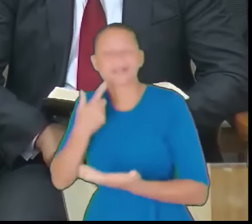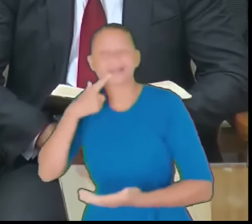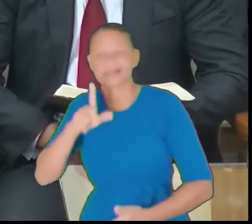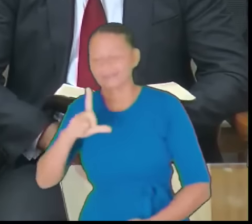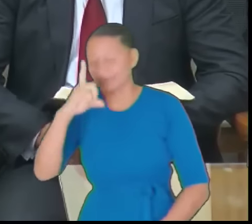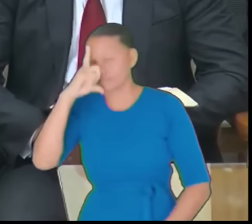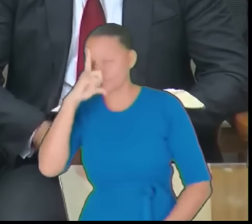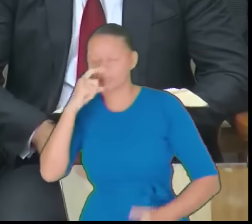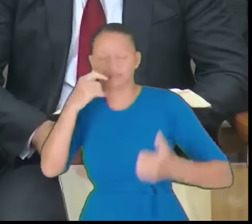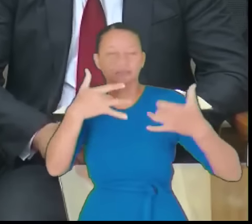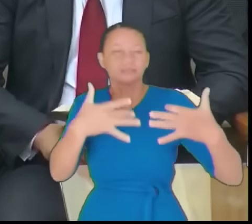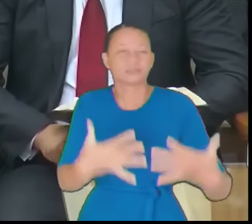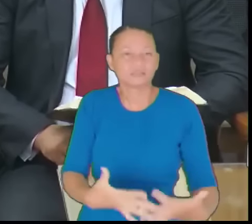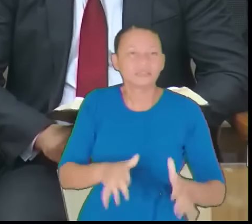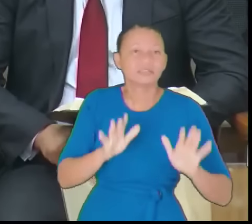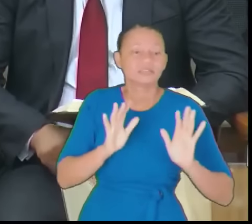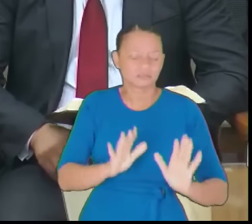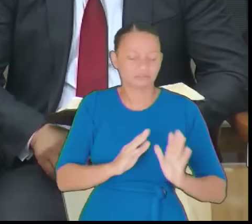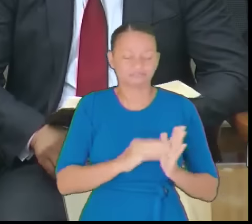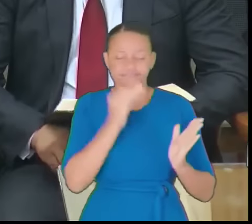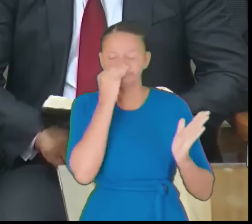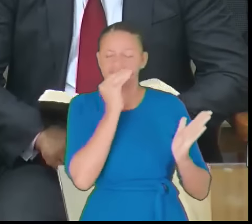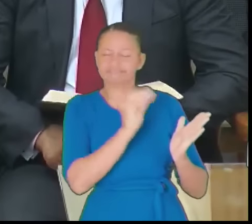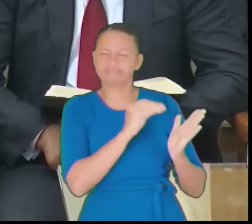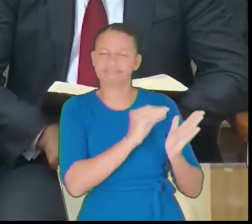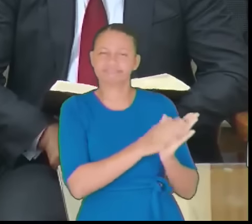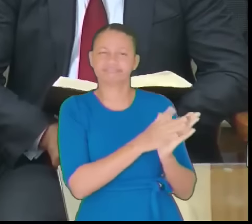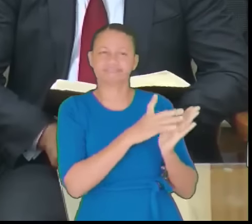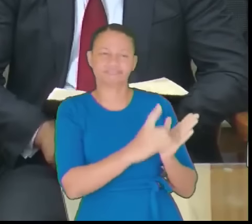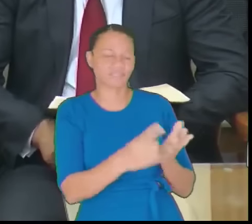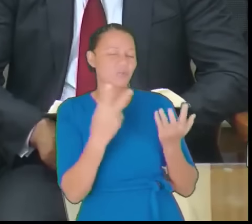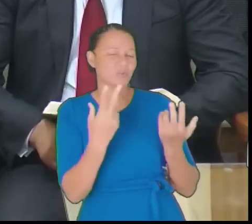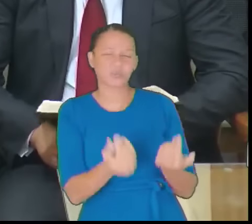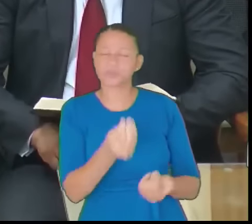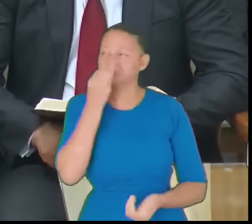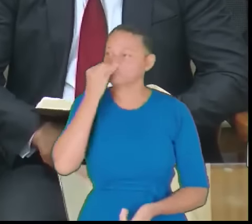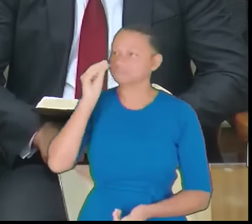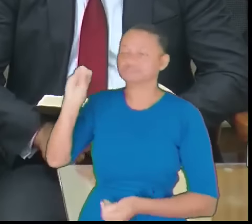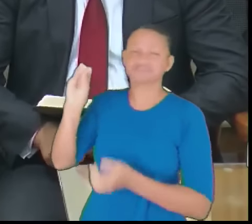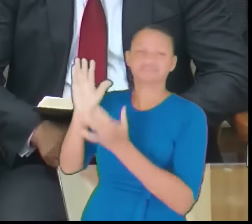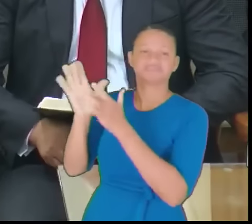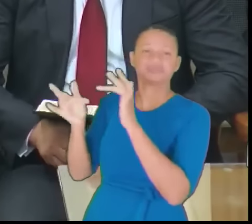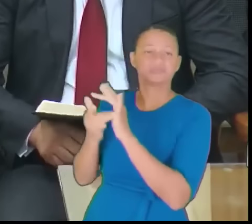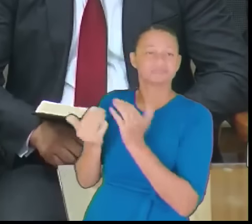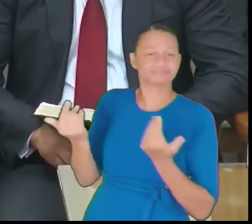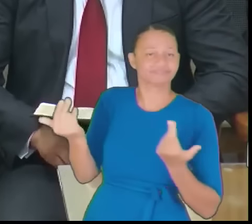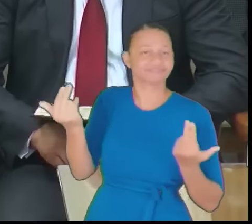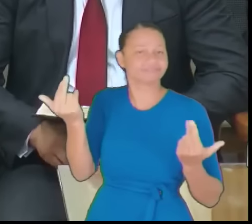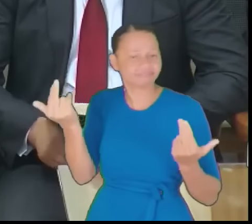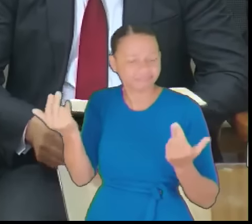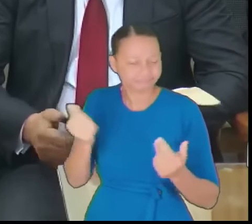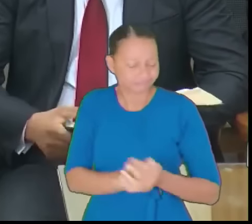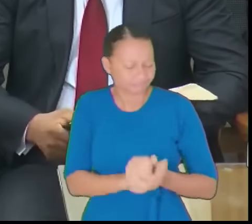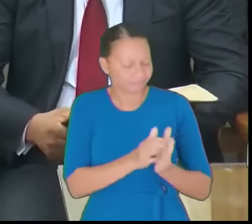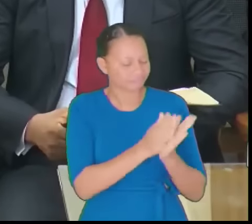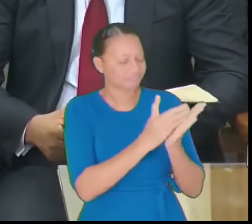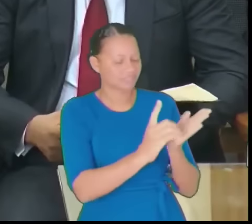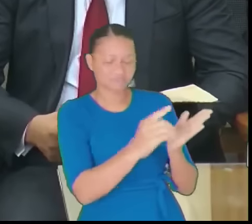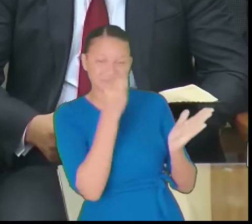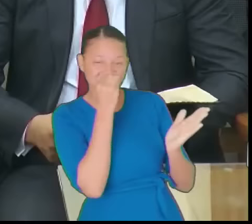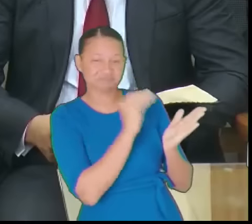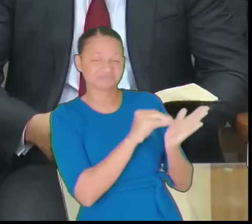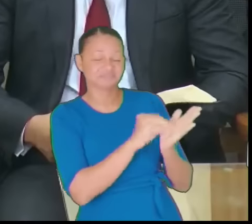assim: ignorar as Escrituras é ignorar a Cristo. Ignorar-se a Escritura,